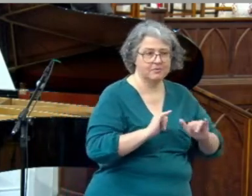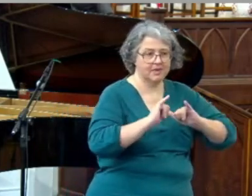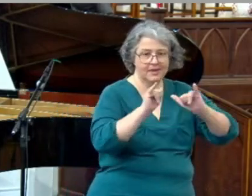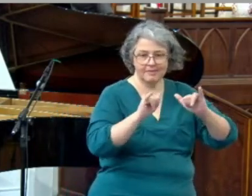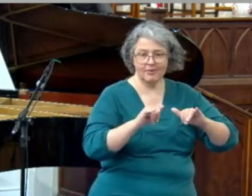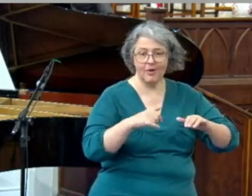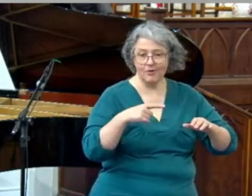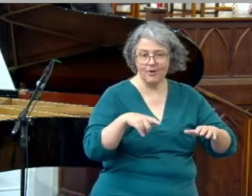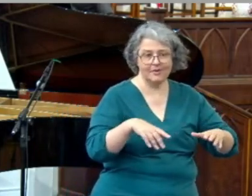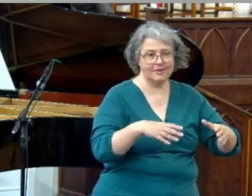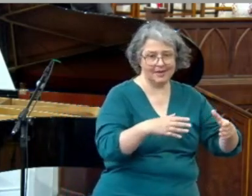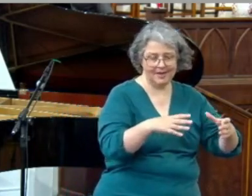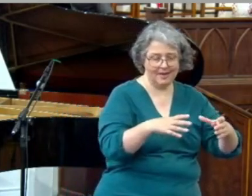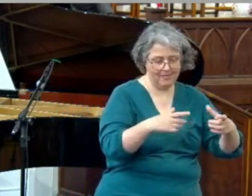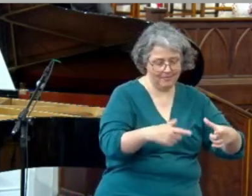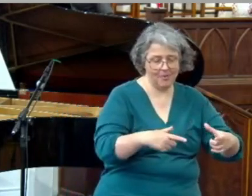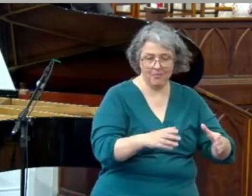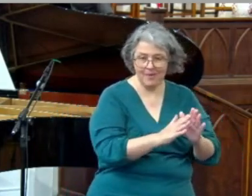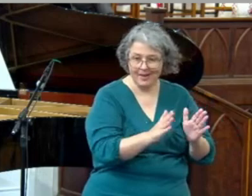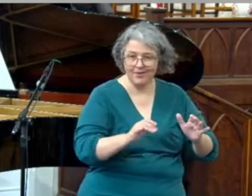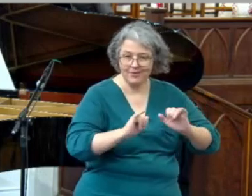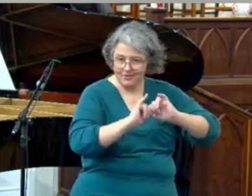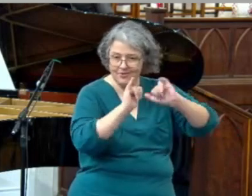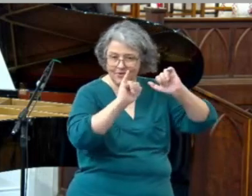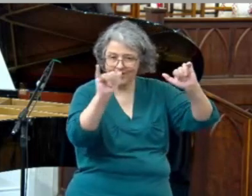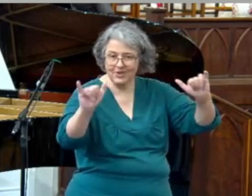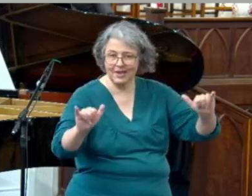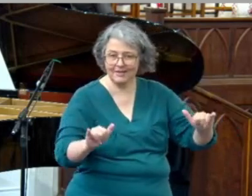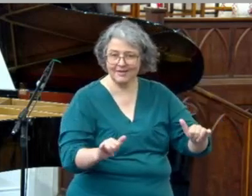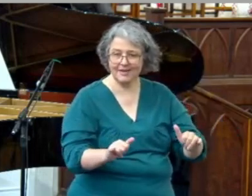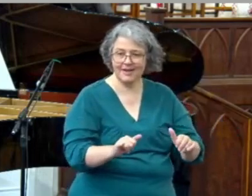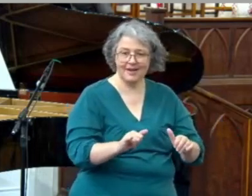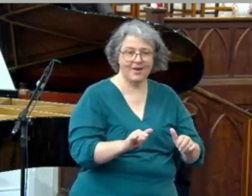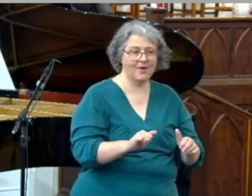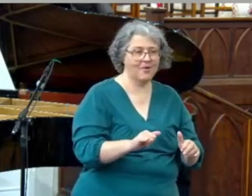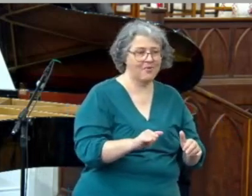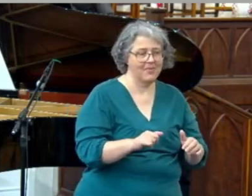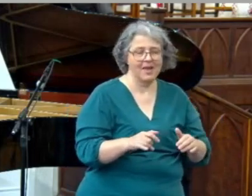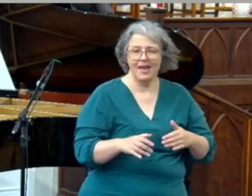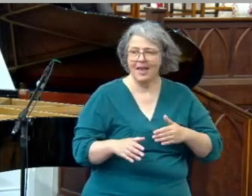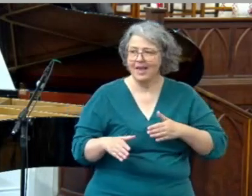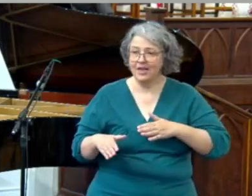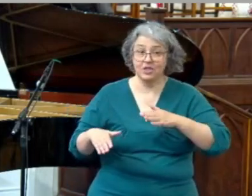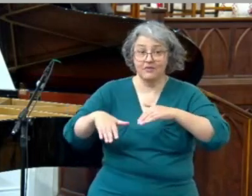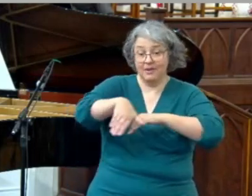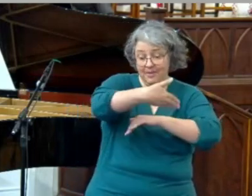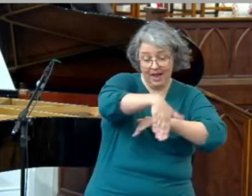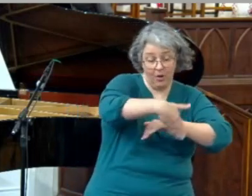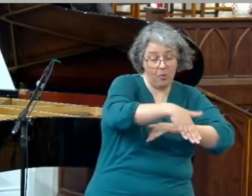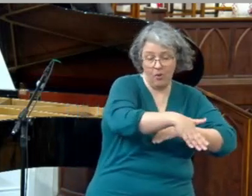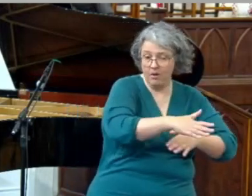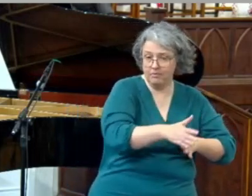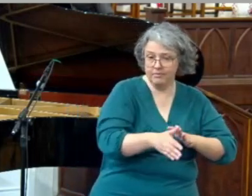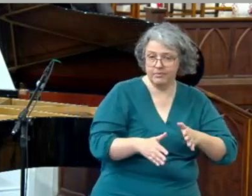receptivas. Elas param, elas dão ouvidos e elas batem um bom papo